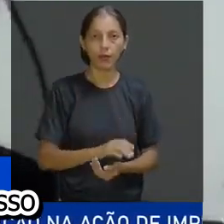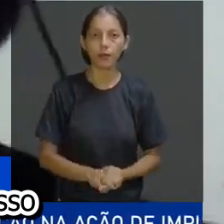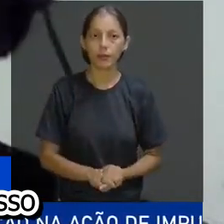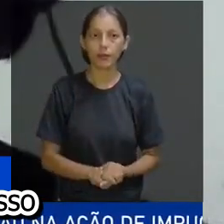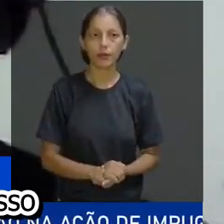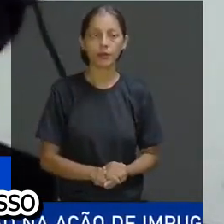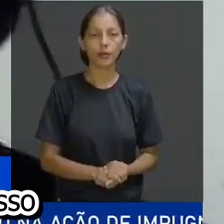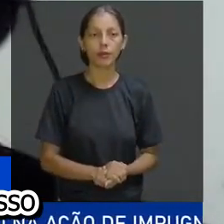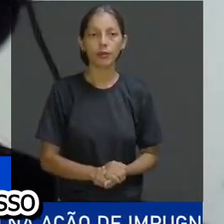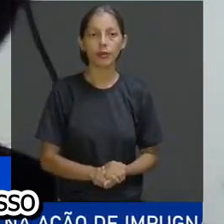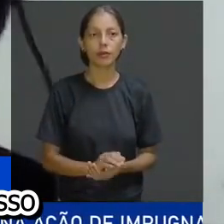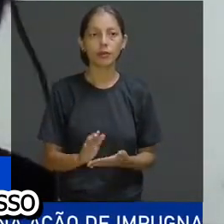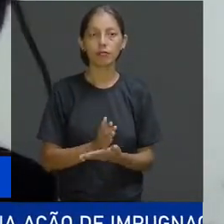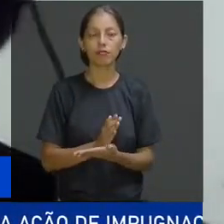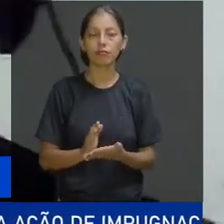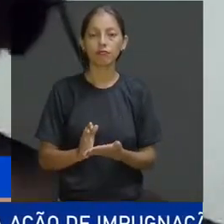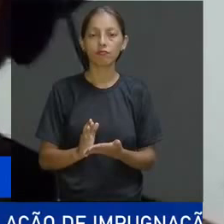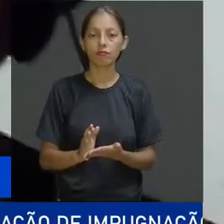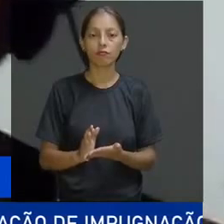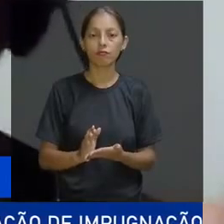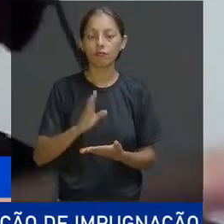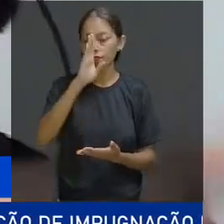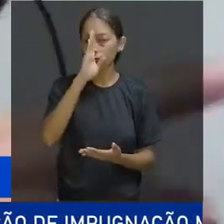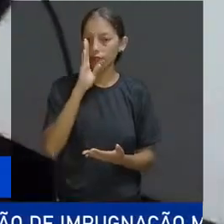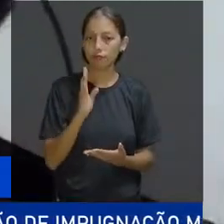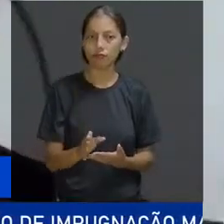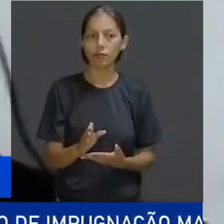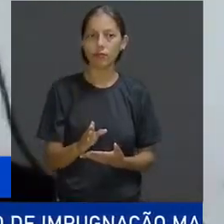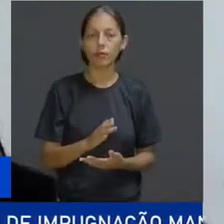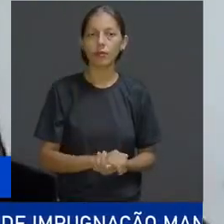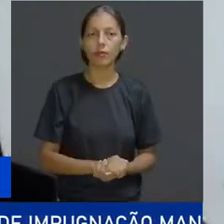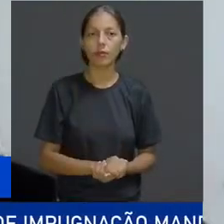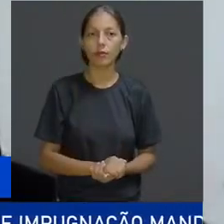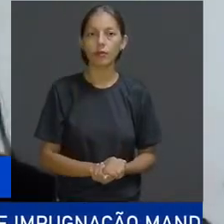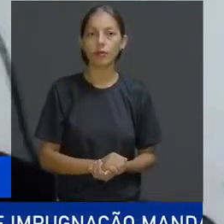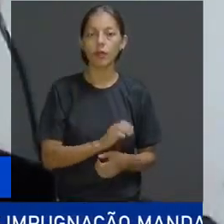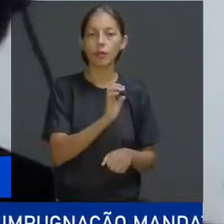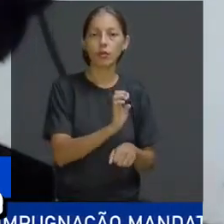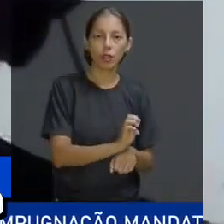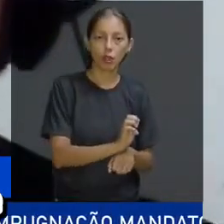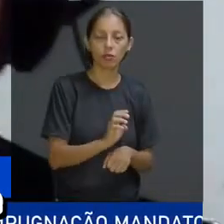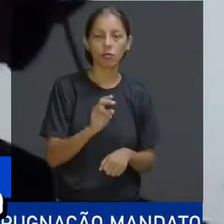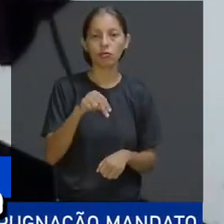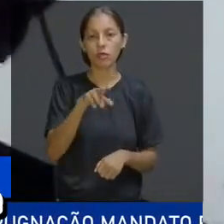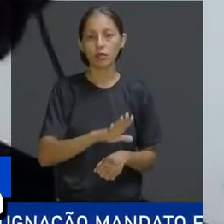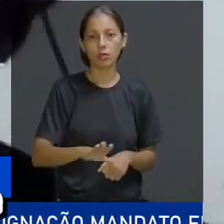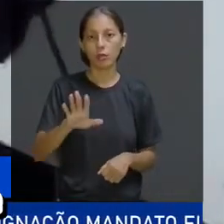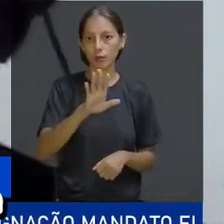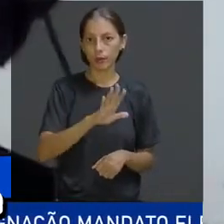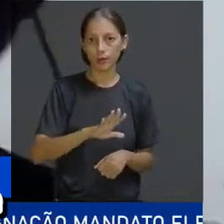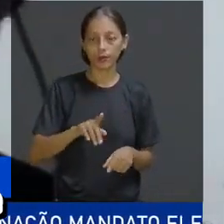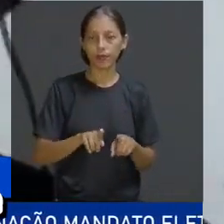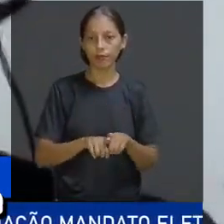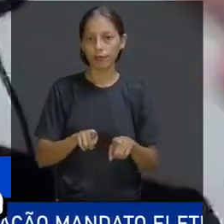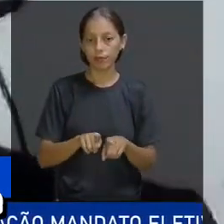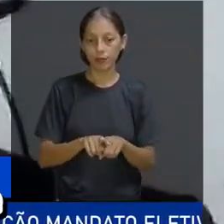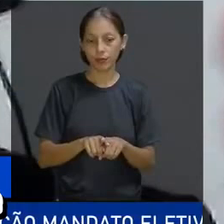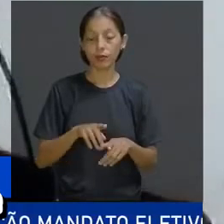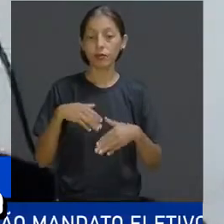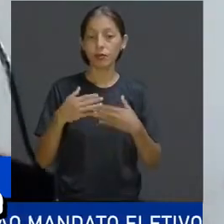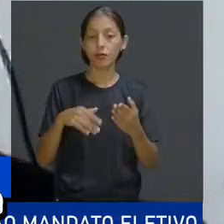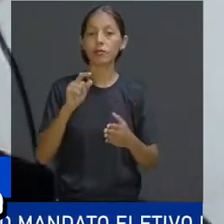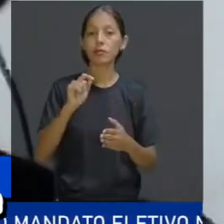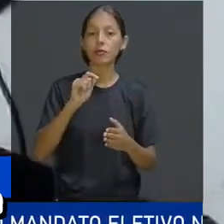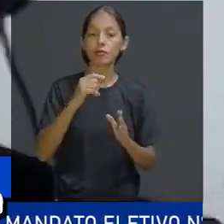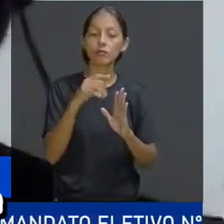distribuídos diretamente do Diretório Nacional para as estaduais. E, nesse caso, eles obedeceram à regra que depois veio